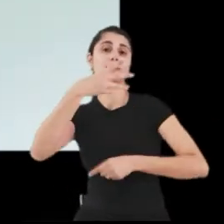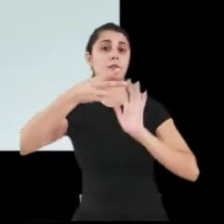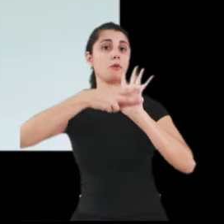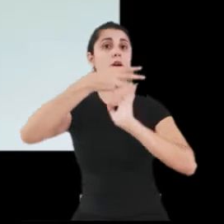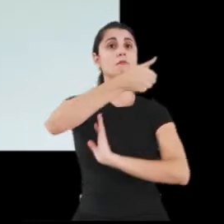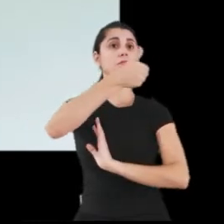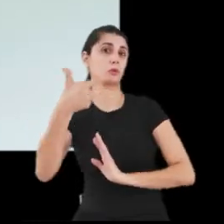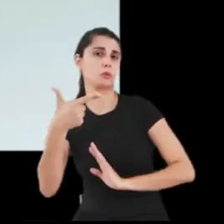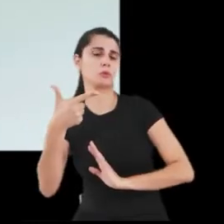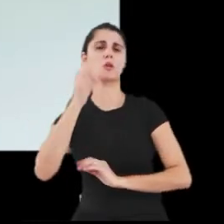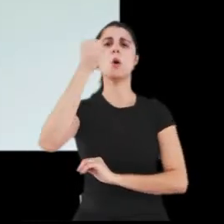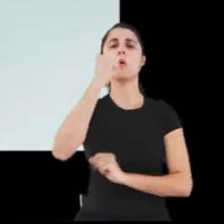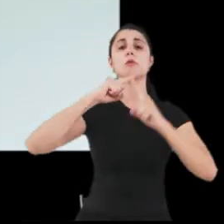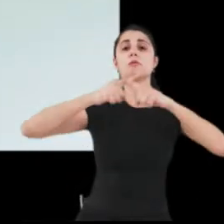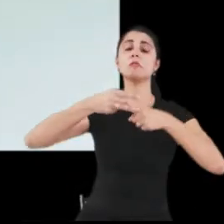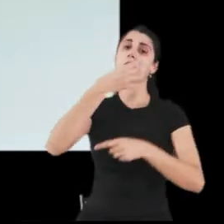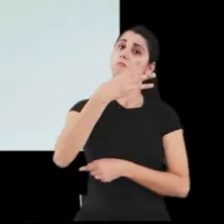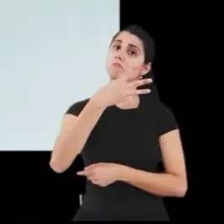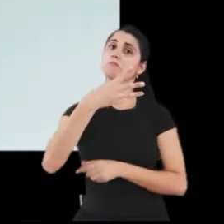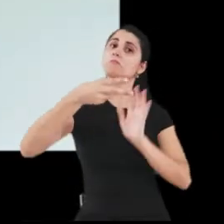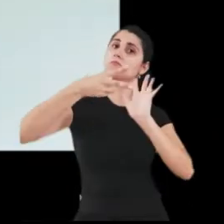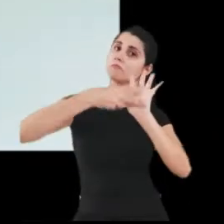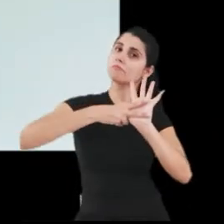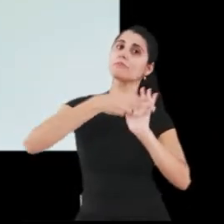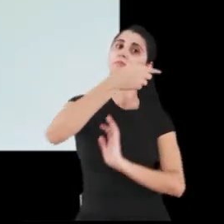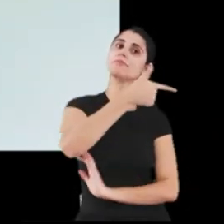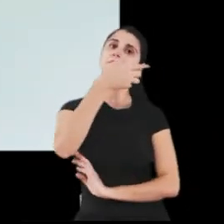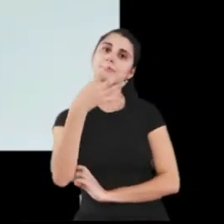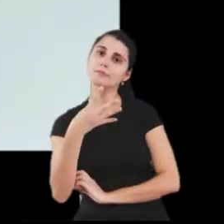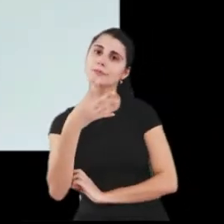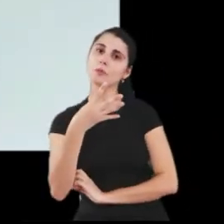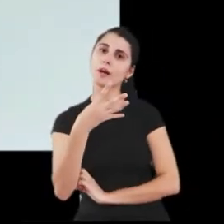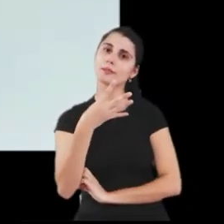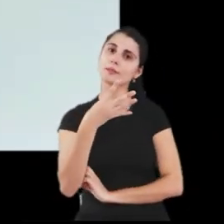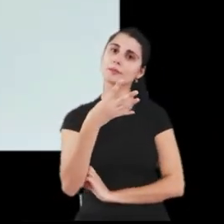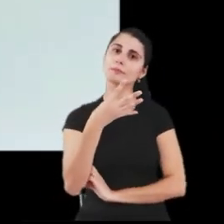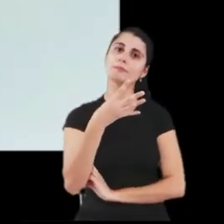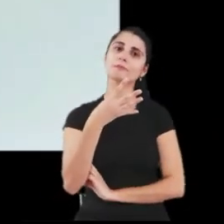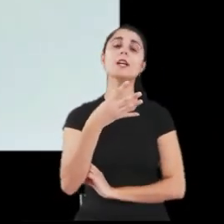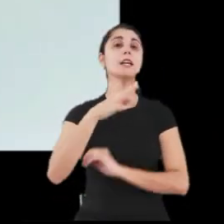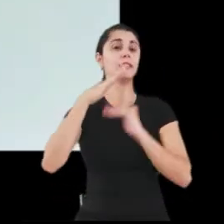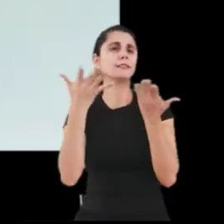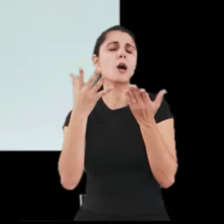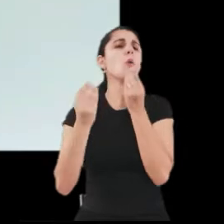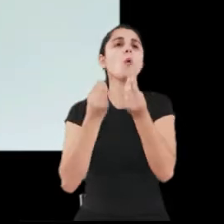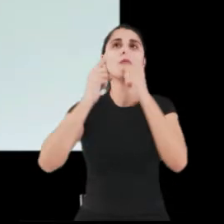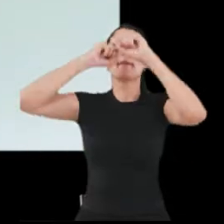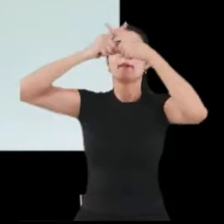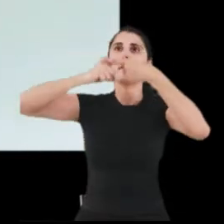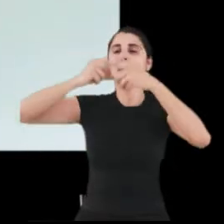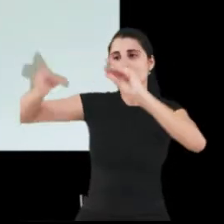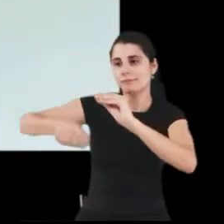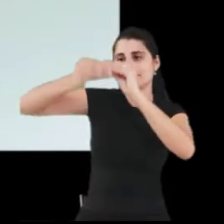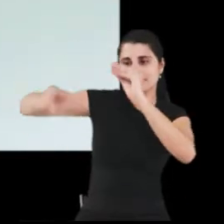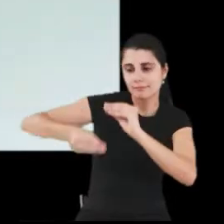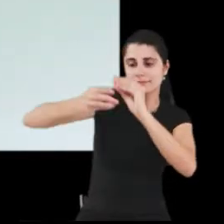12. 8 vezes 3, 24. Agora eu vou multiplicar, perceba que vai acumulando os